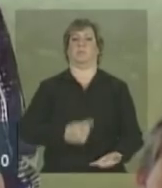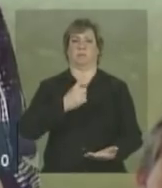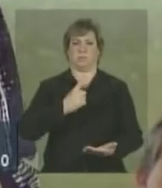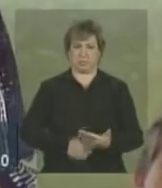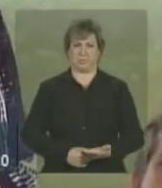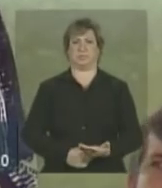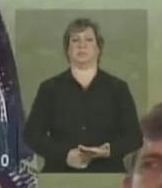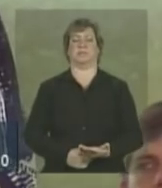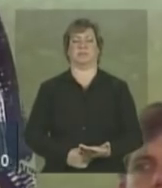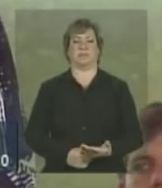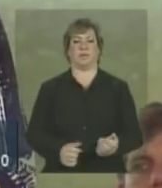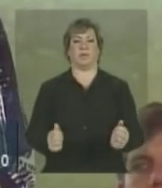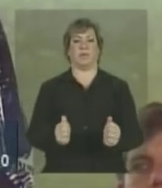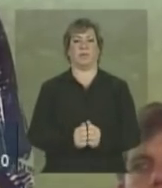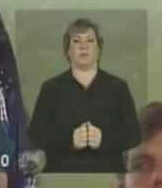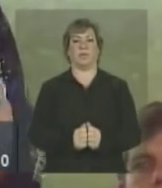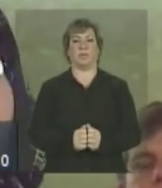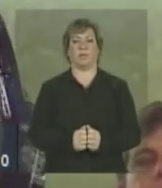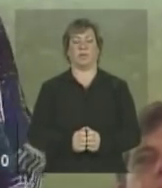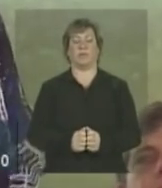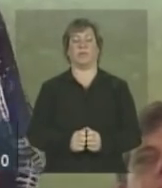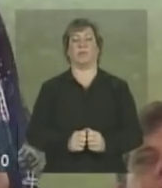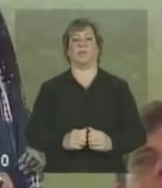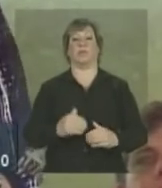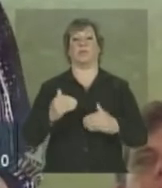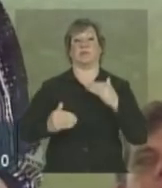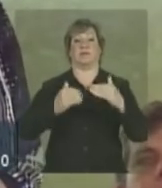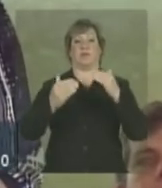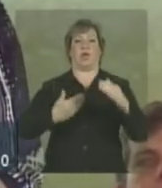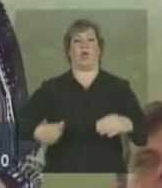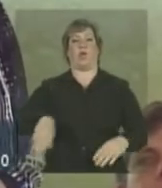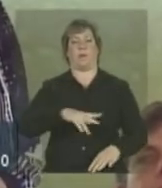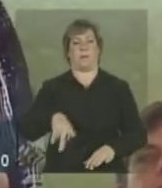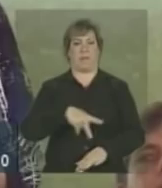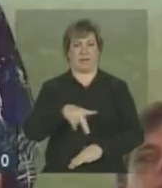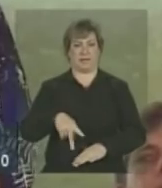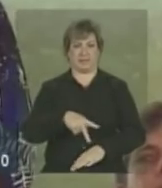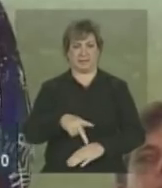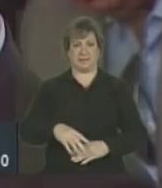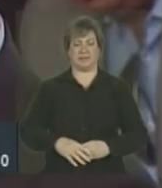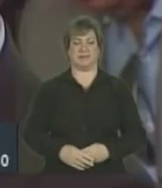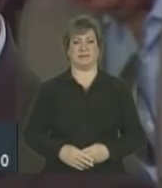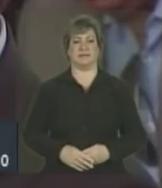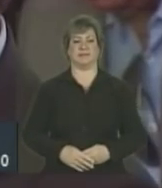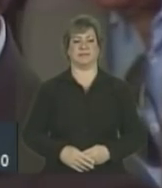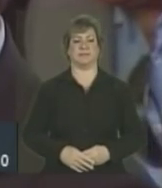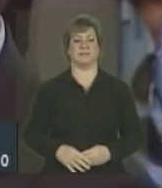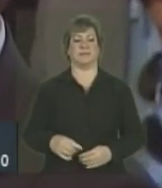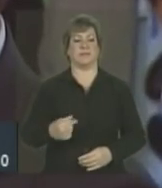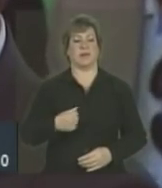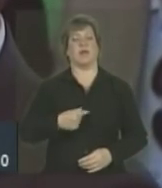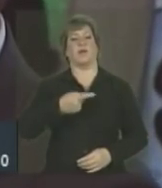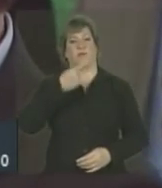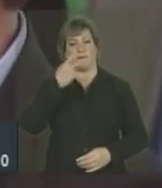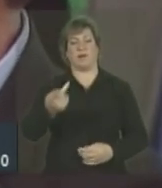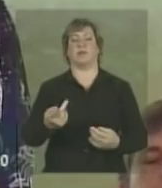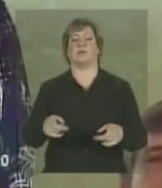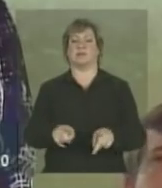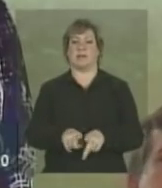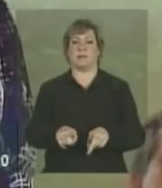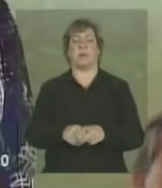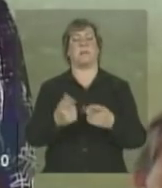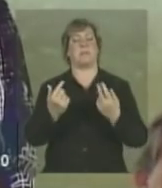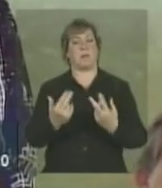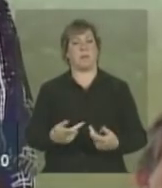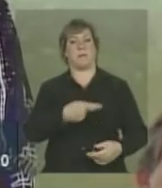comprometida com o desenvolvimento do nosso país. Digo também o mesmo da Maria